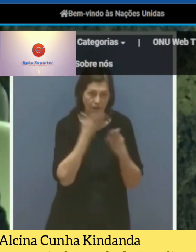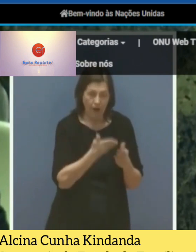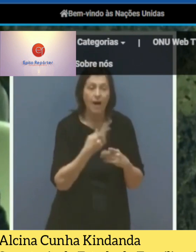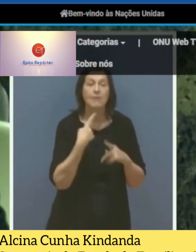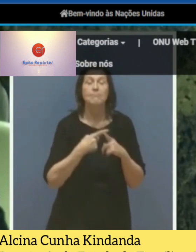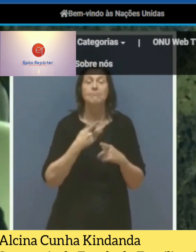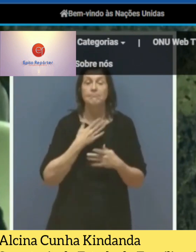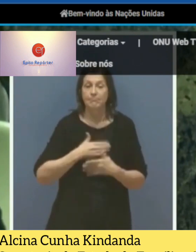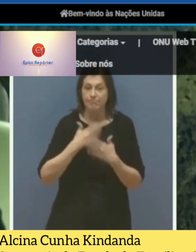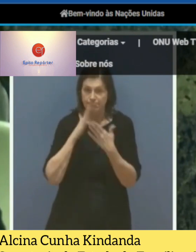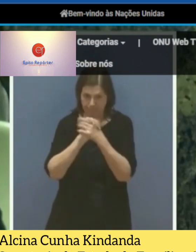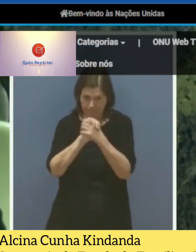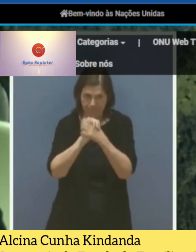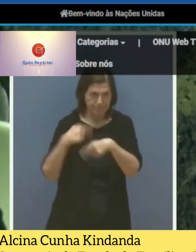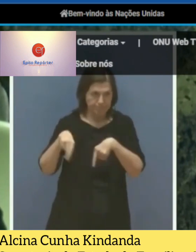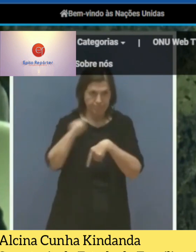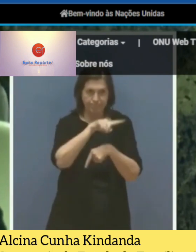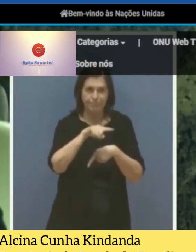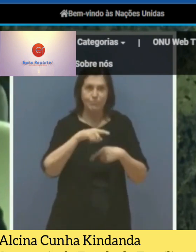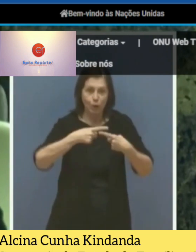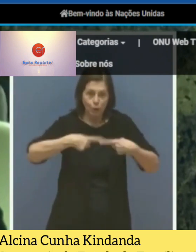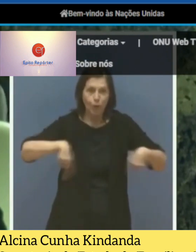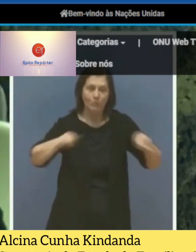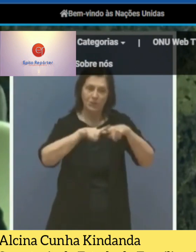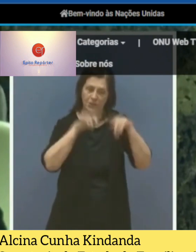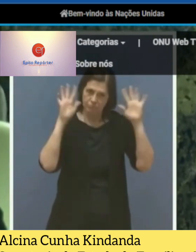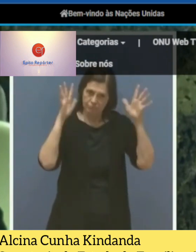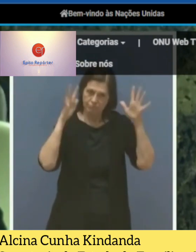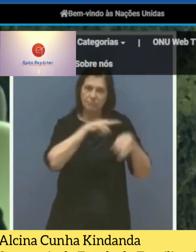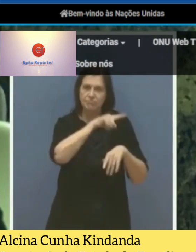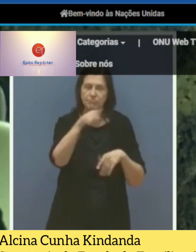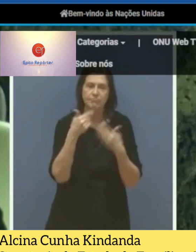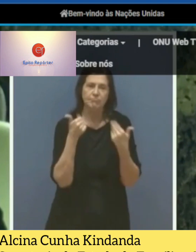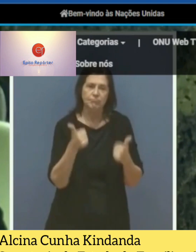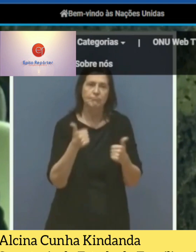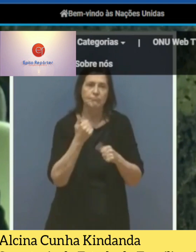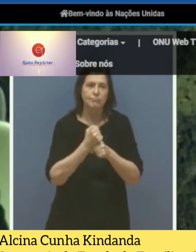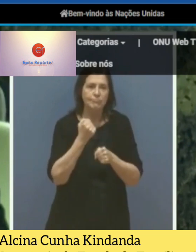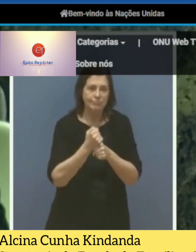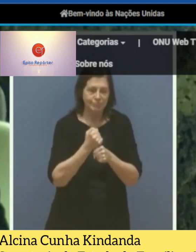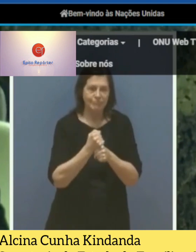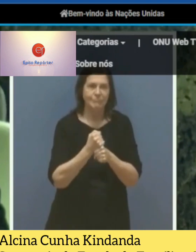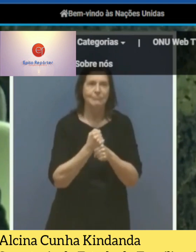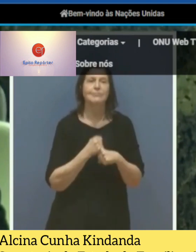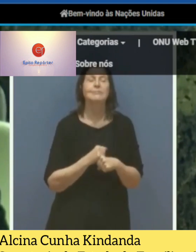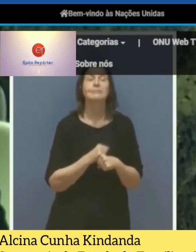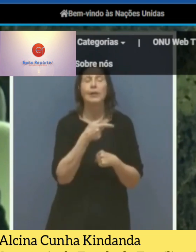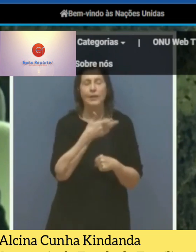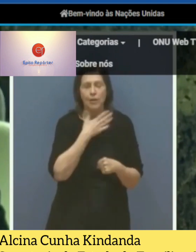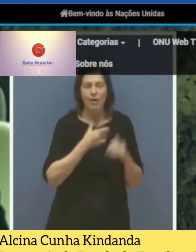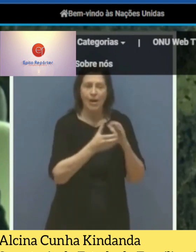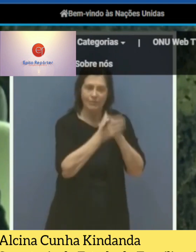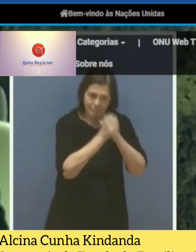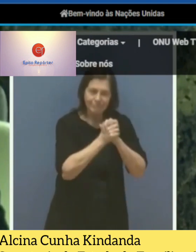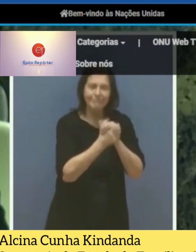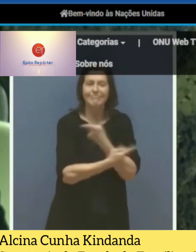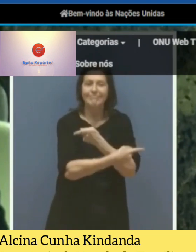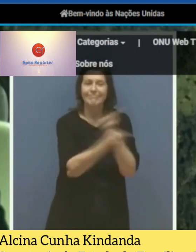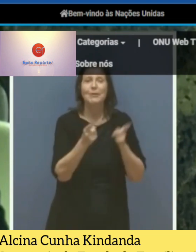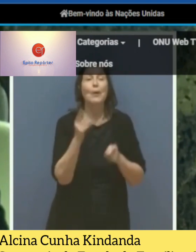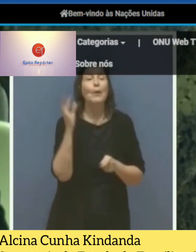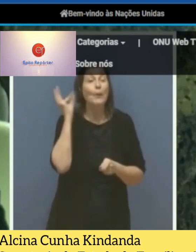tem desempenhado interessamos uma saudação a todas as mulheres em especial as mulheres com deficiência por